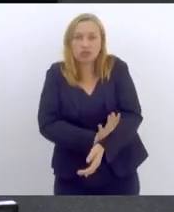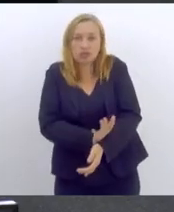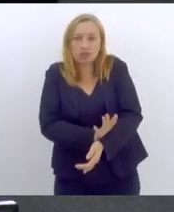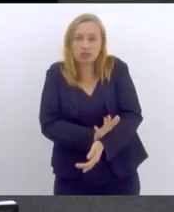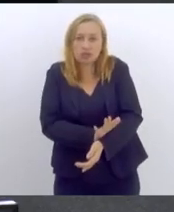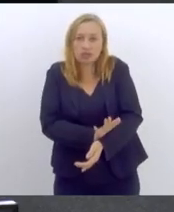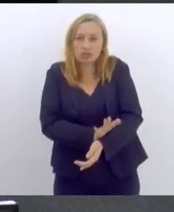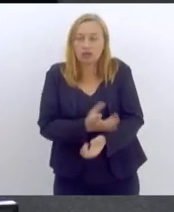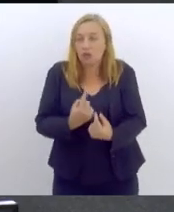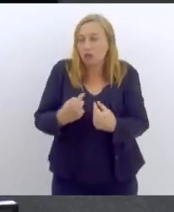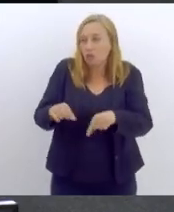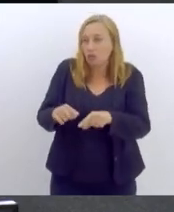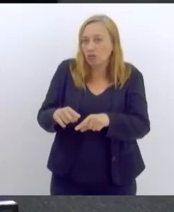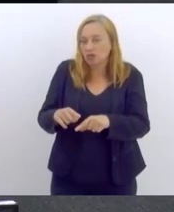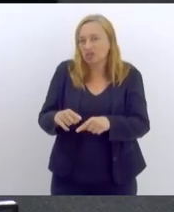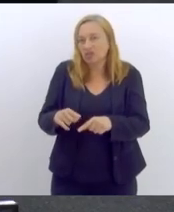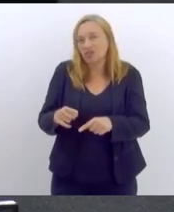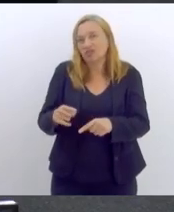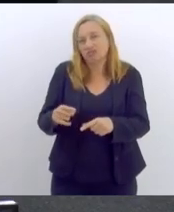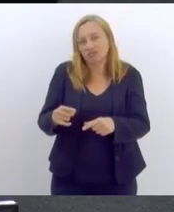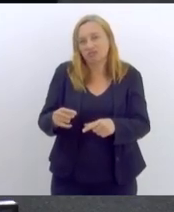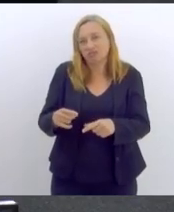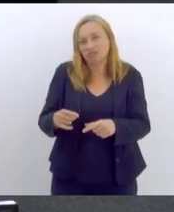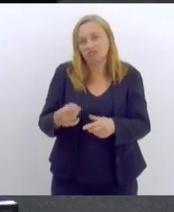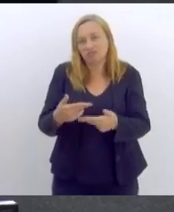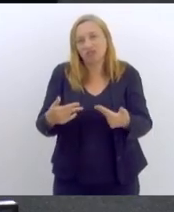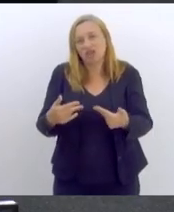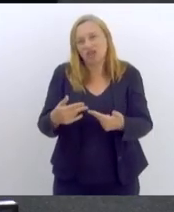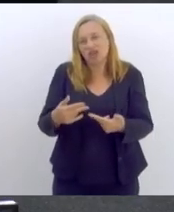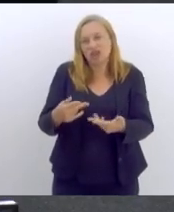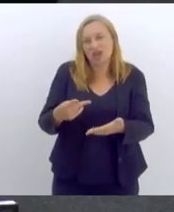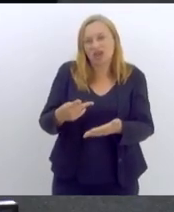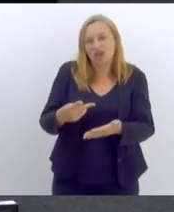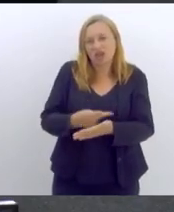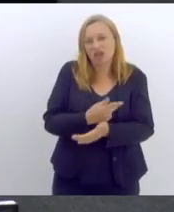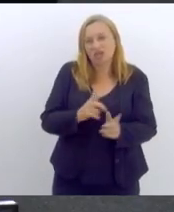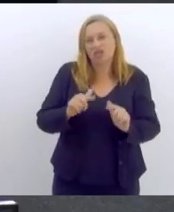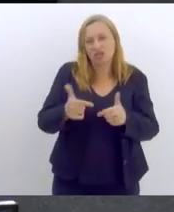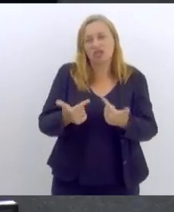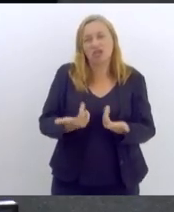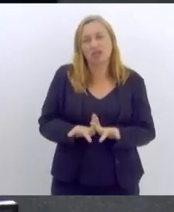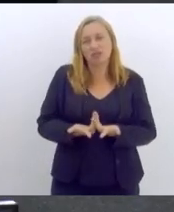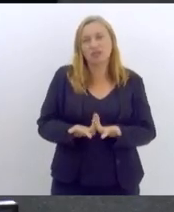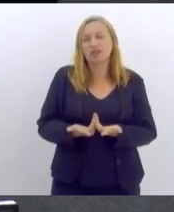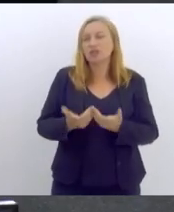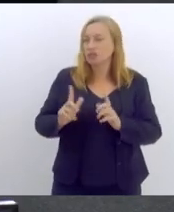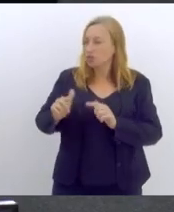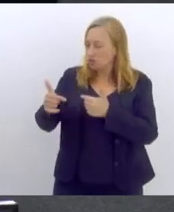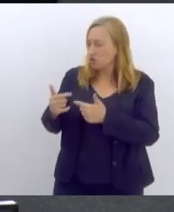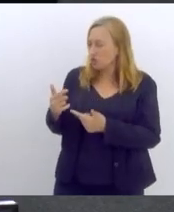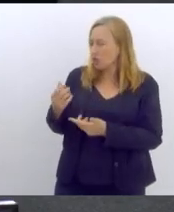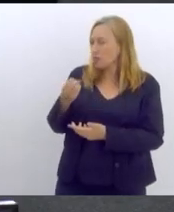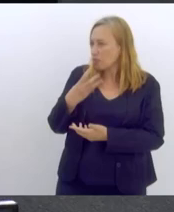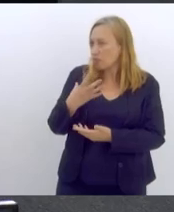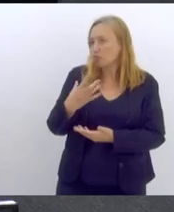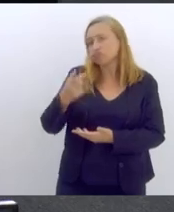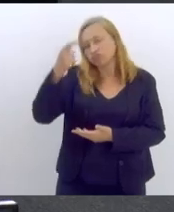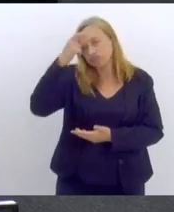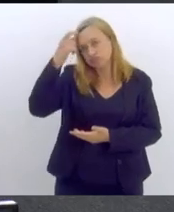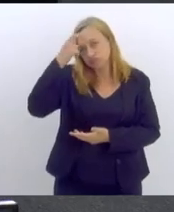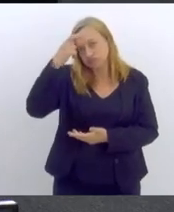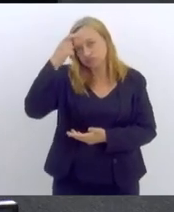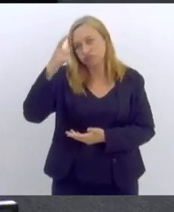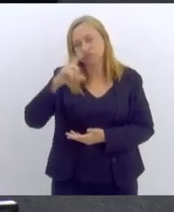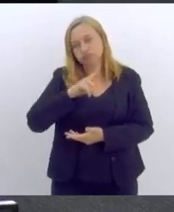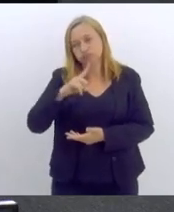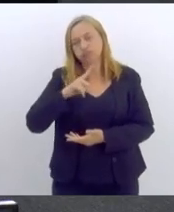movimentação contra a intolerância, ser feita por mera ignorância. E atitudes como a de Vossa Excelência contribuem para que a gente construa a memória. E, a partir